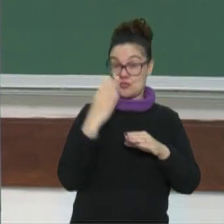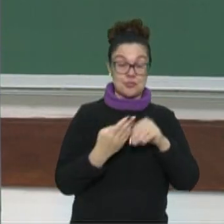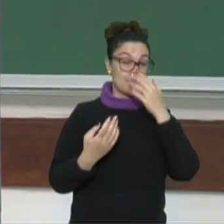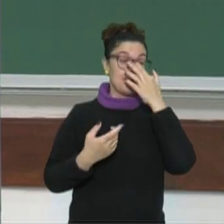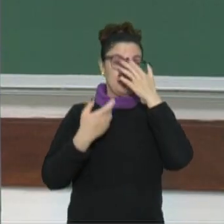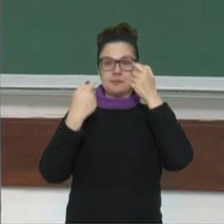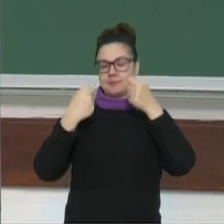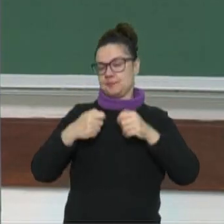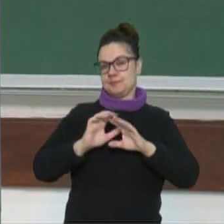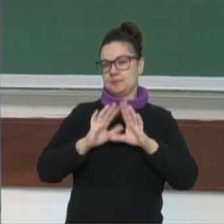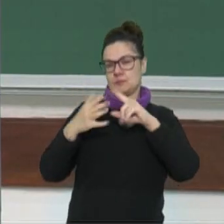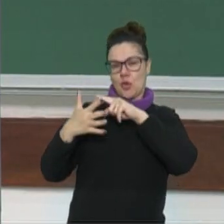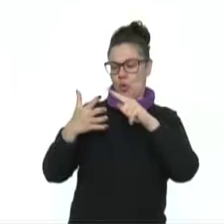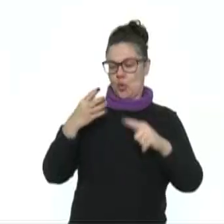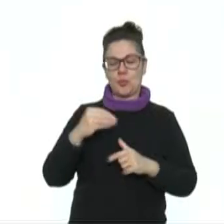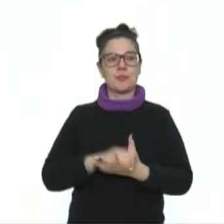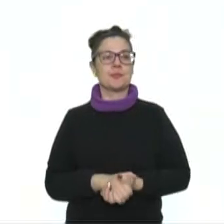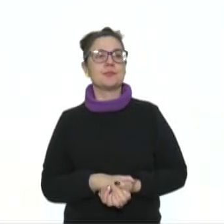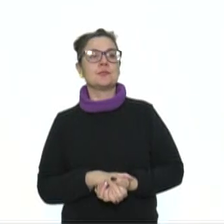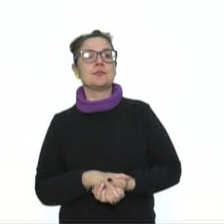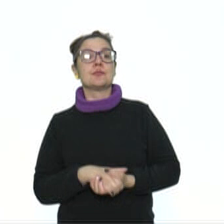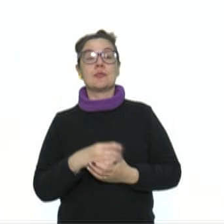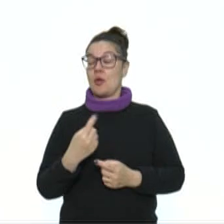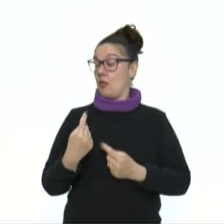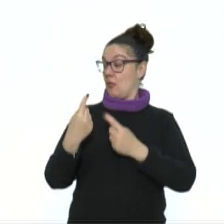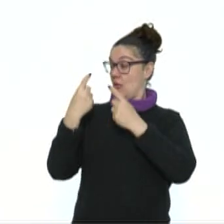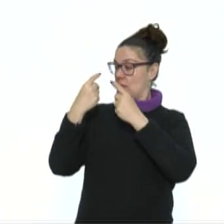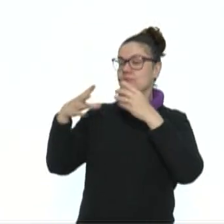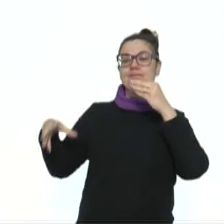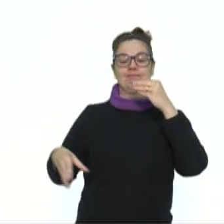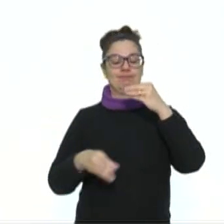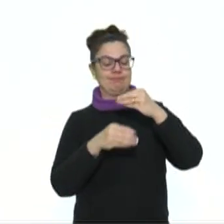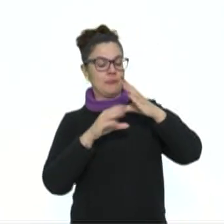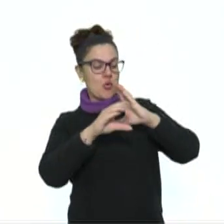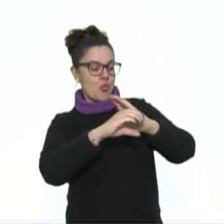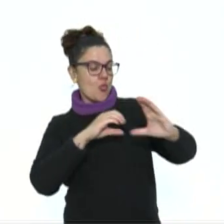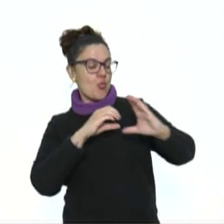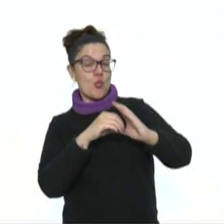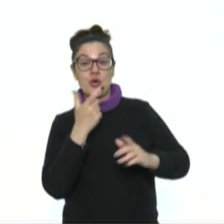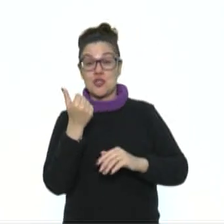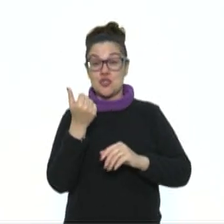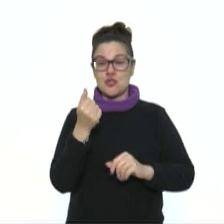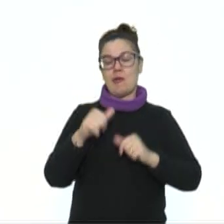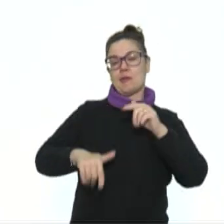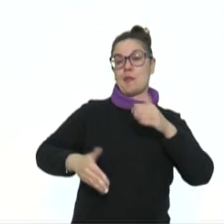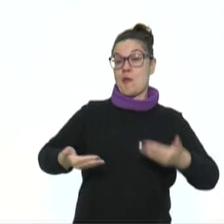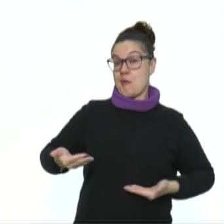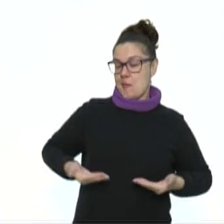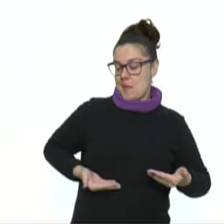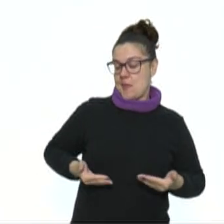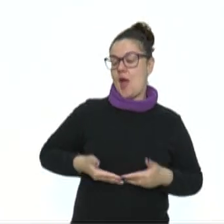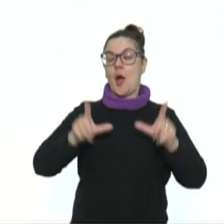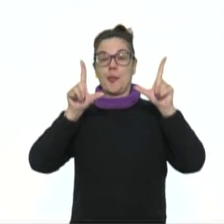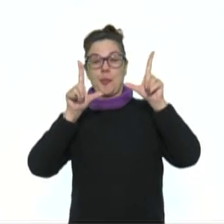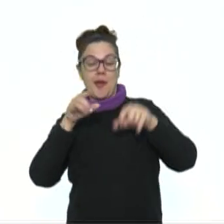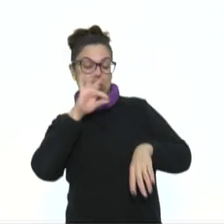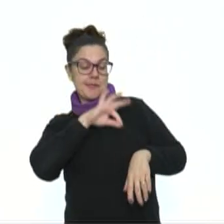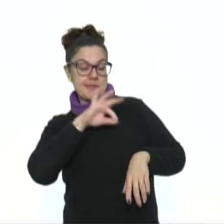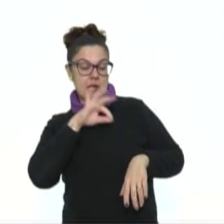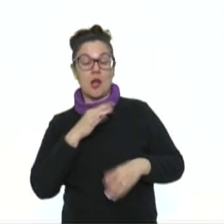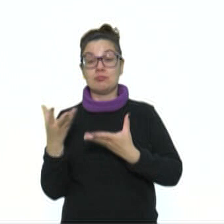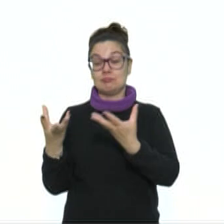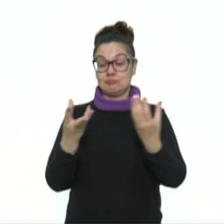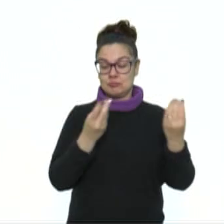ela como correta. Mas então o que nós temos? O acúmulo de capitais, a mão de obra barata, a abundância de carvão e